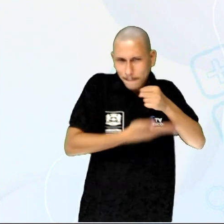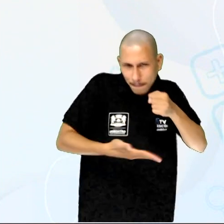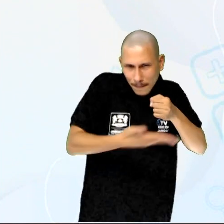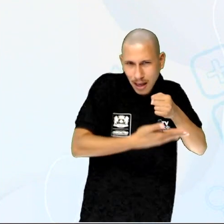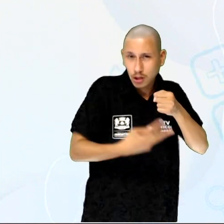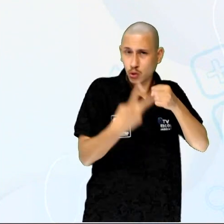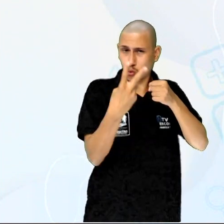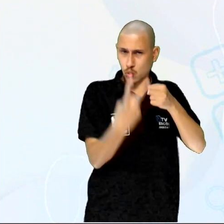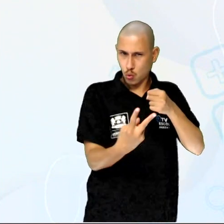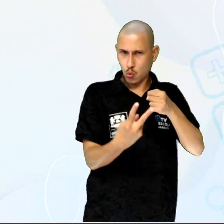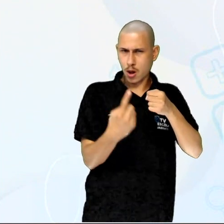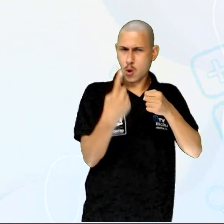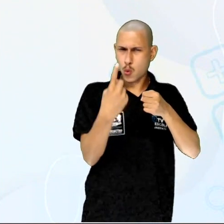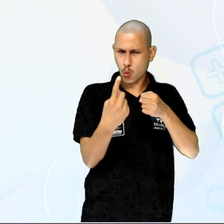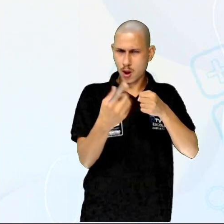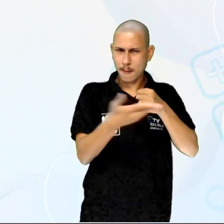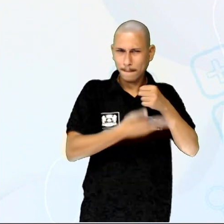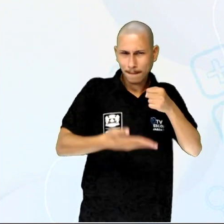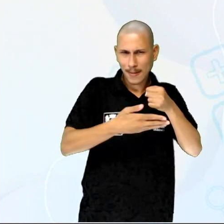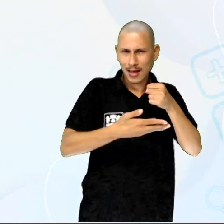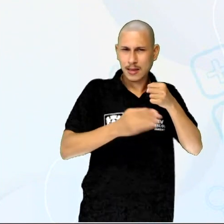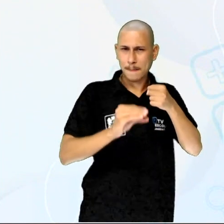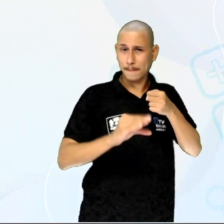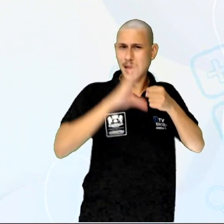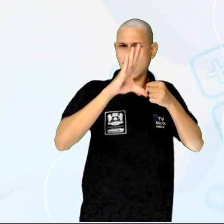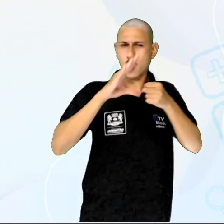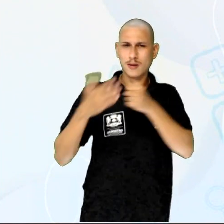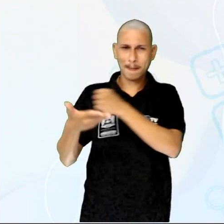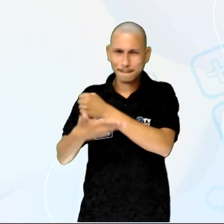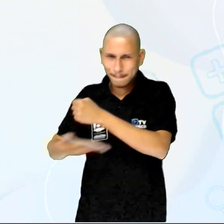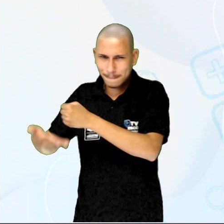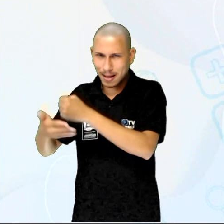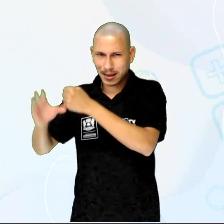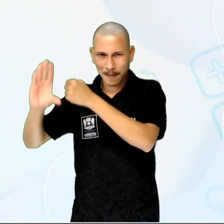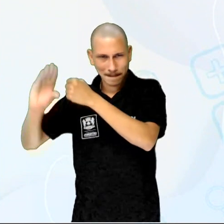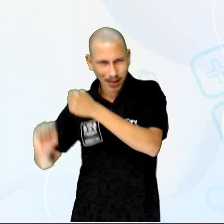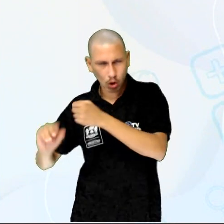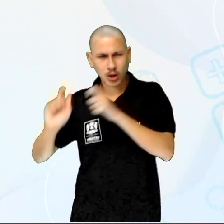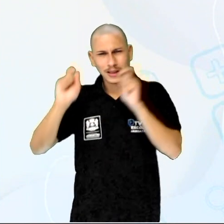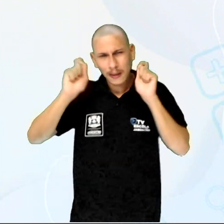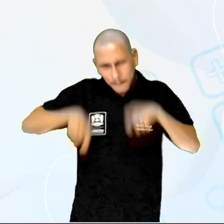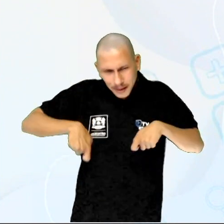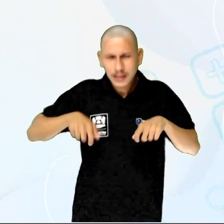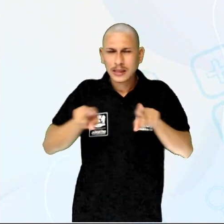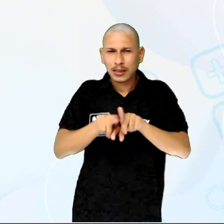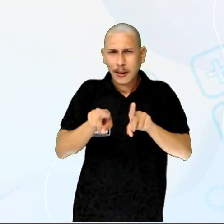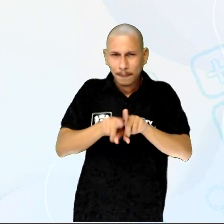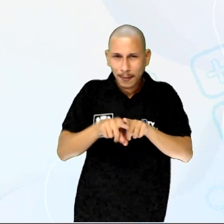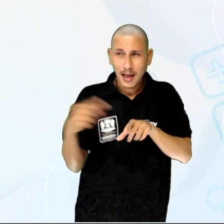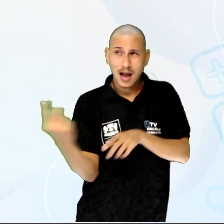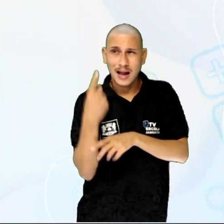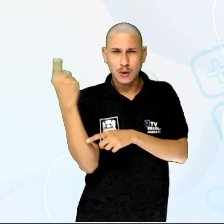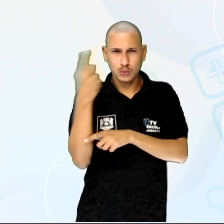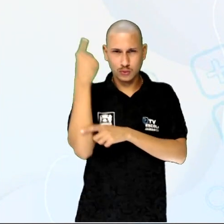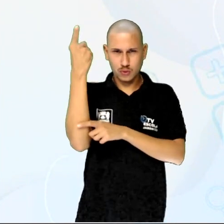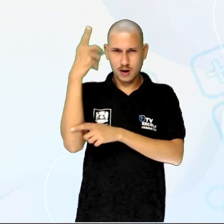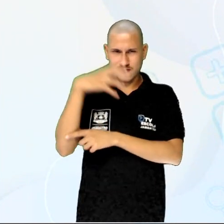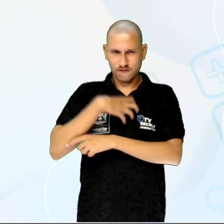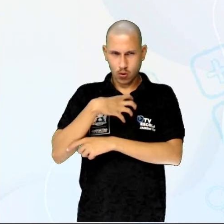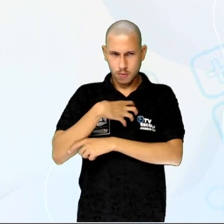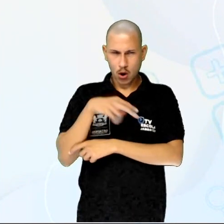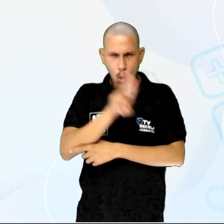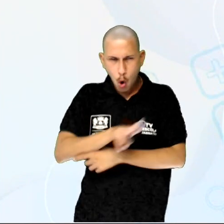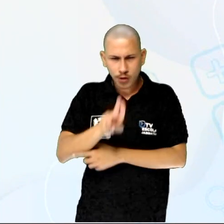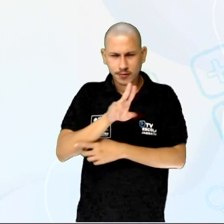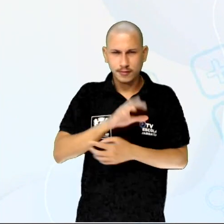menor, e a gente também precisa saber a medida da altura para poder calcular. Então essa é a fórmula aí, ó.